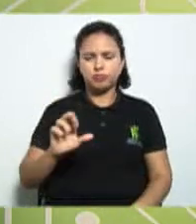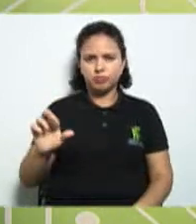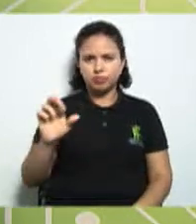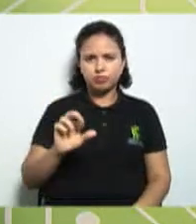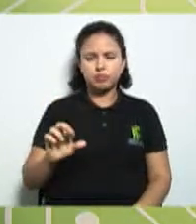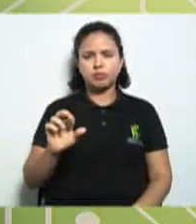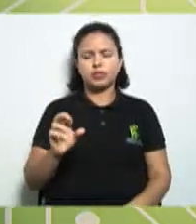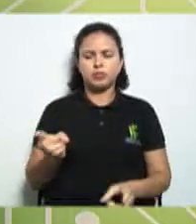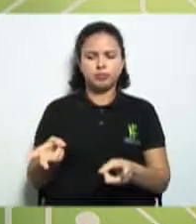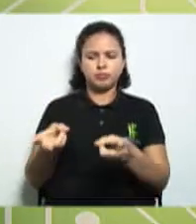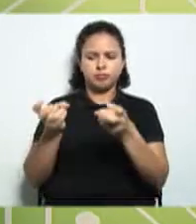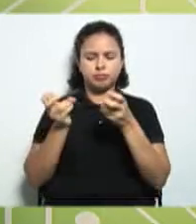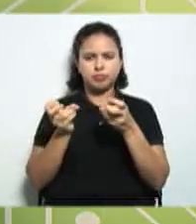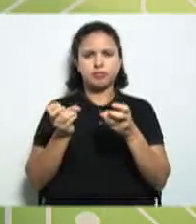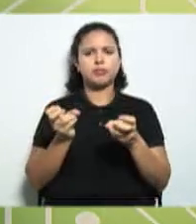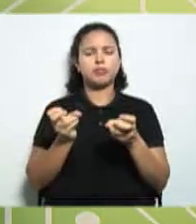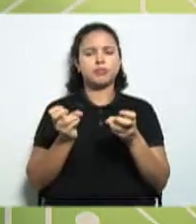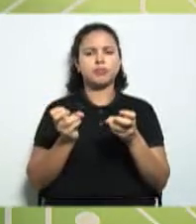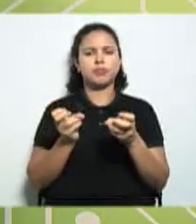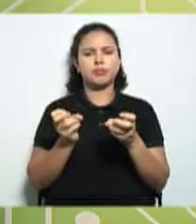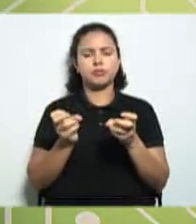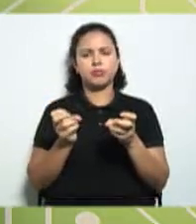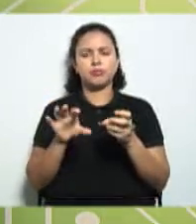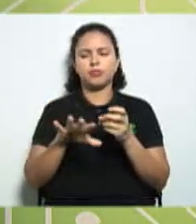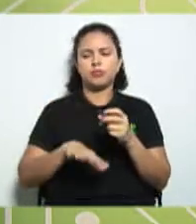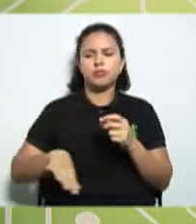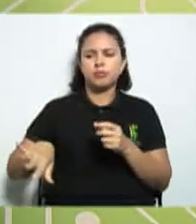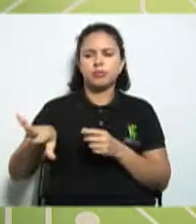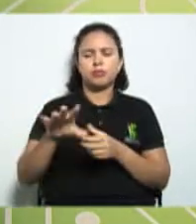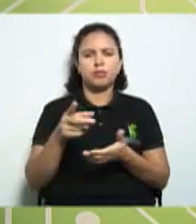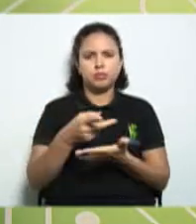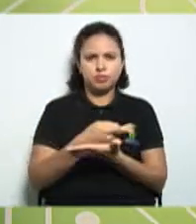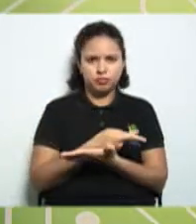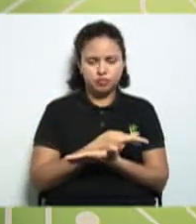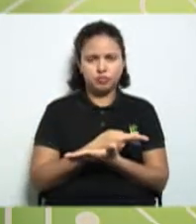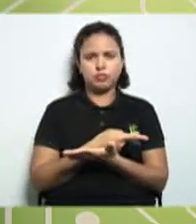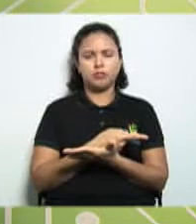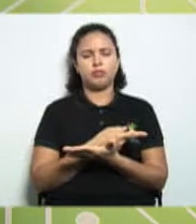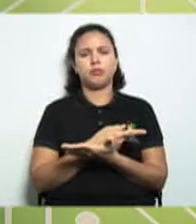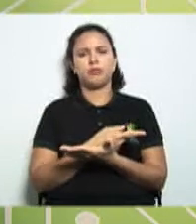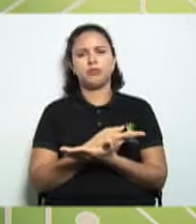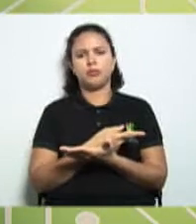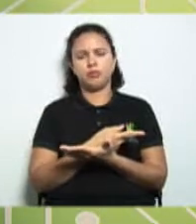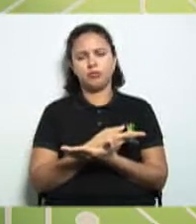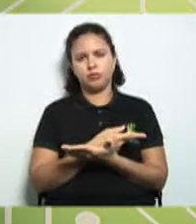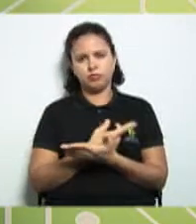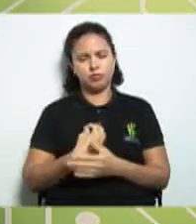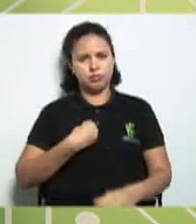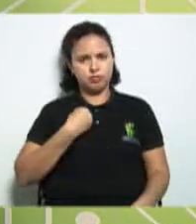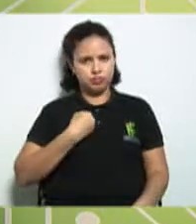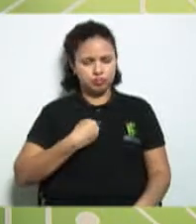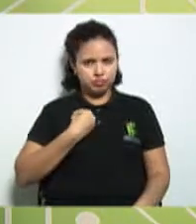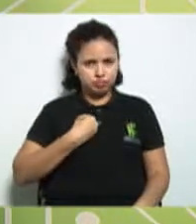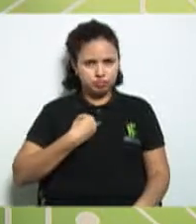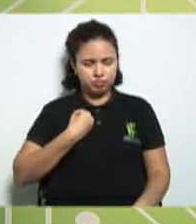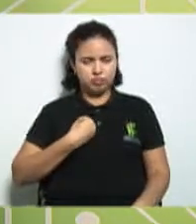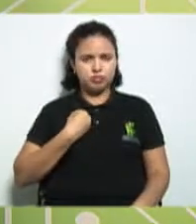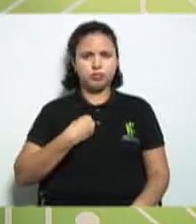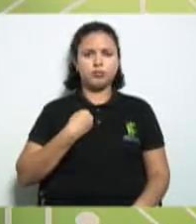né, perceber, de uma situação emergente, ou seja, de algo